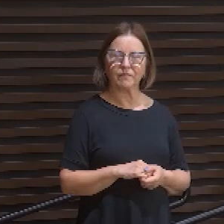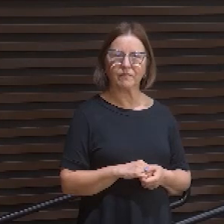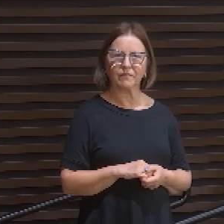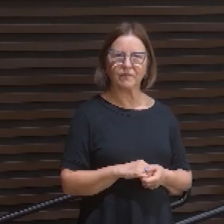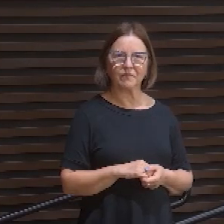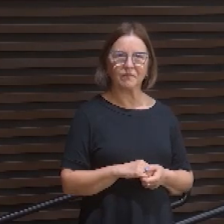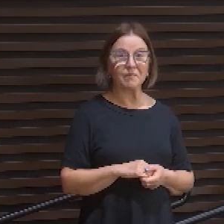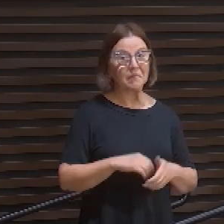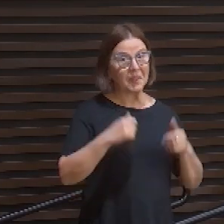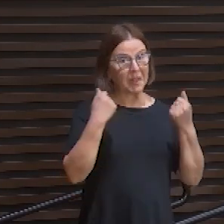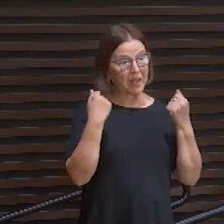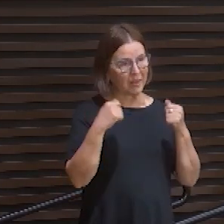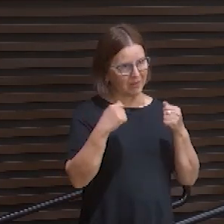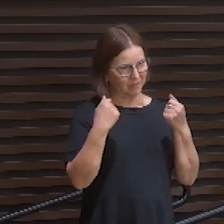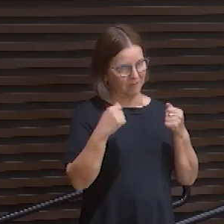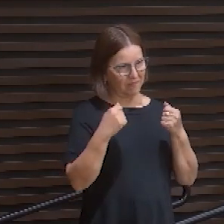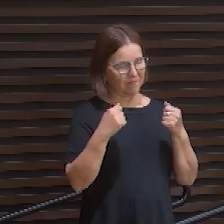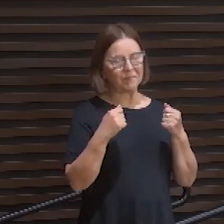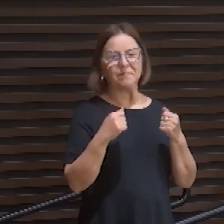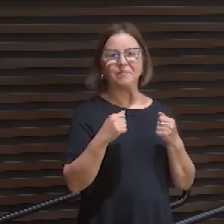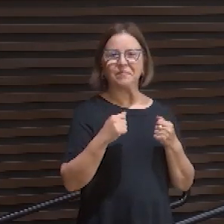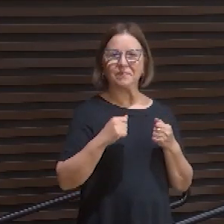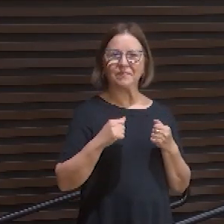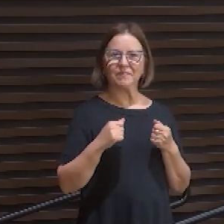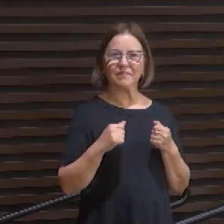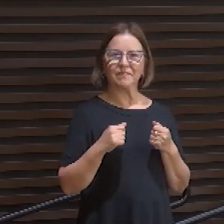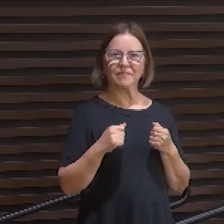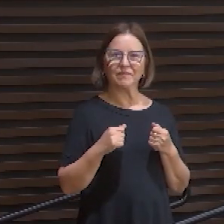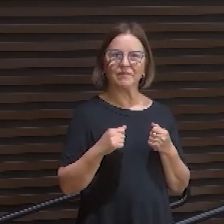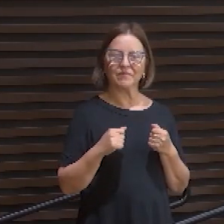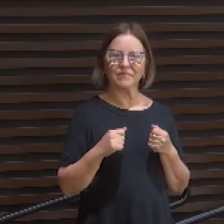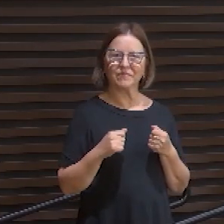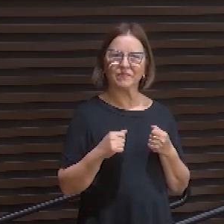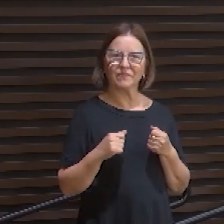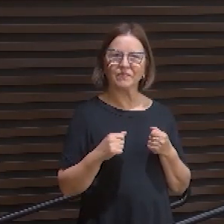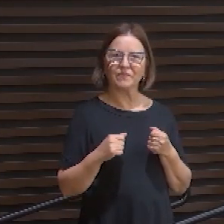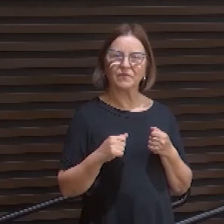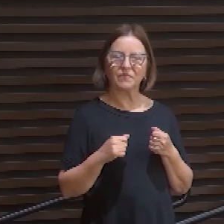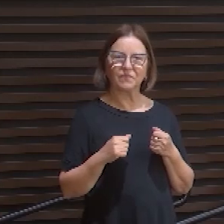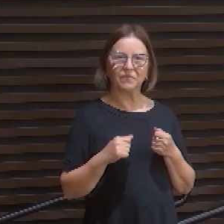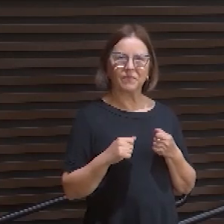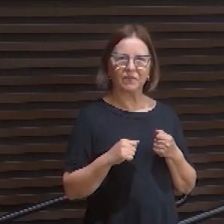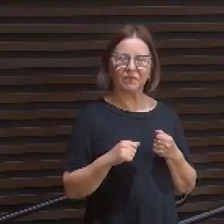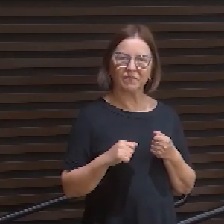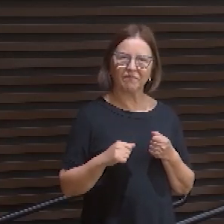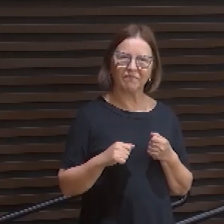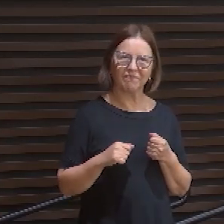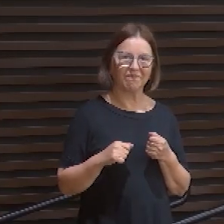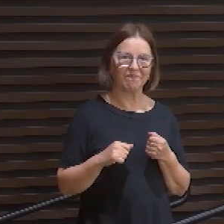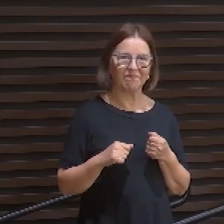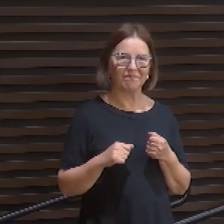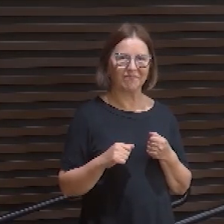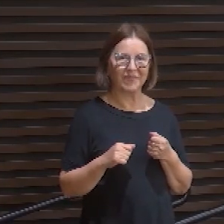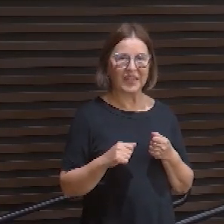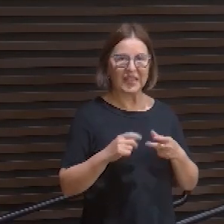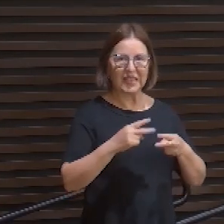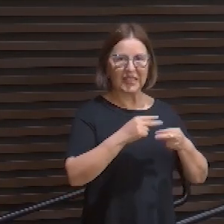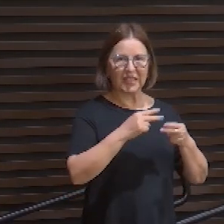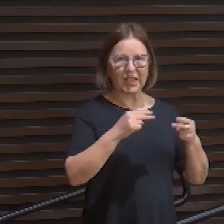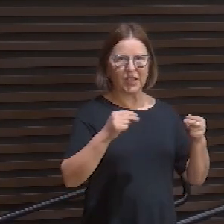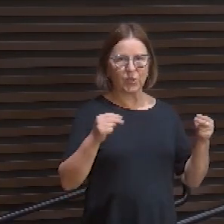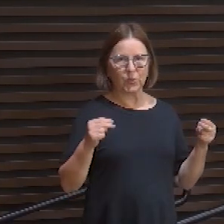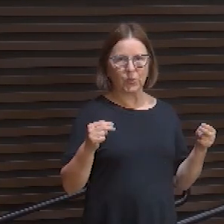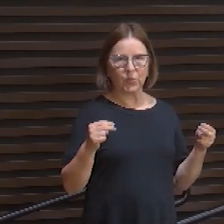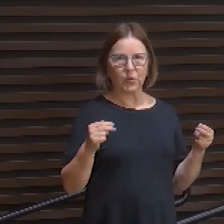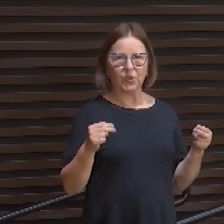Era necessário, portanto, que as figuras das coisas